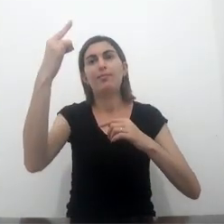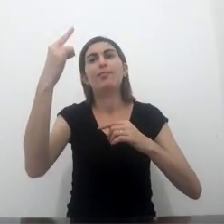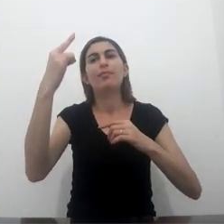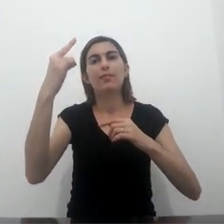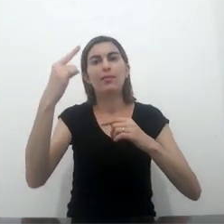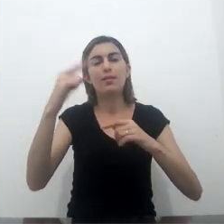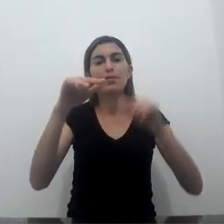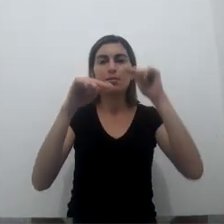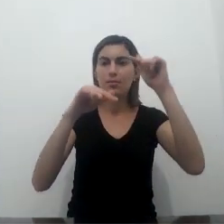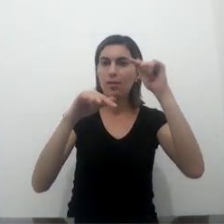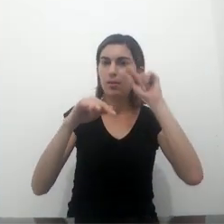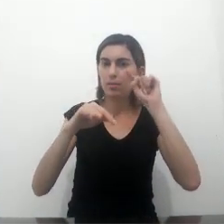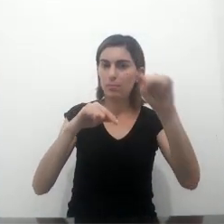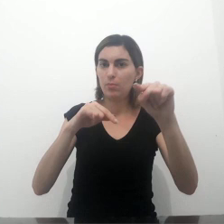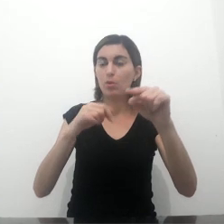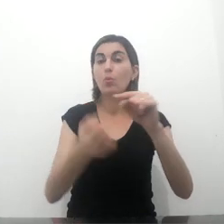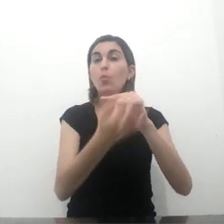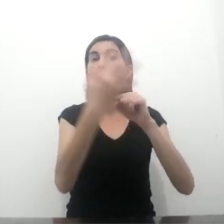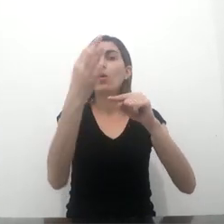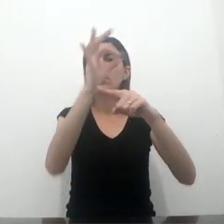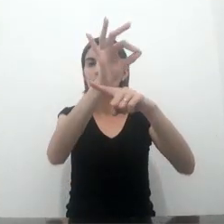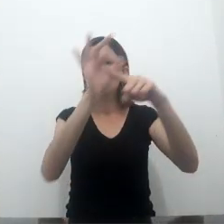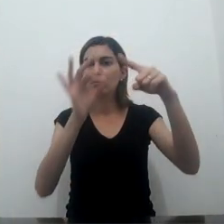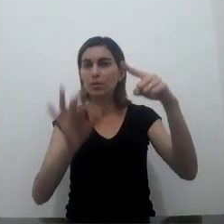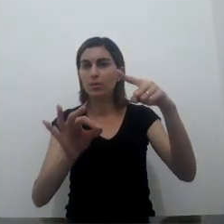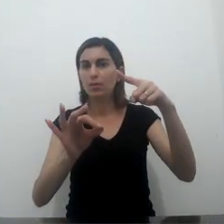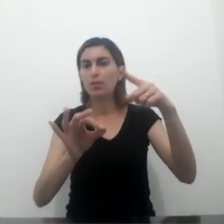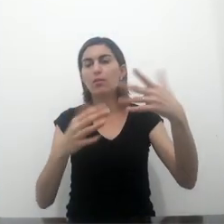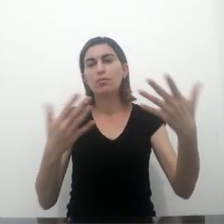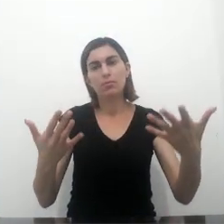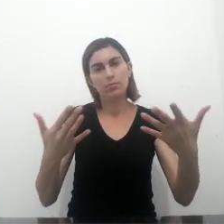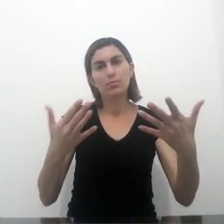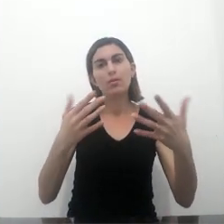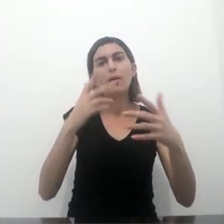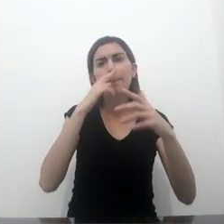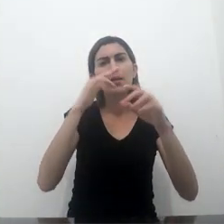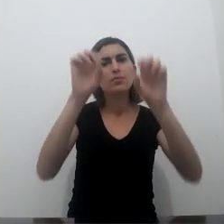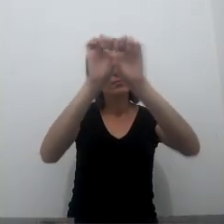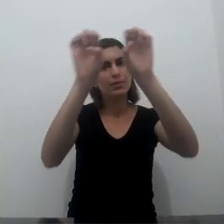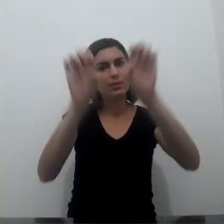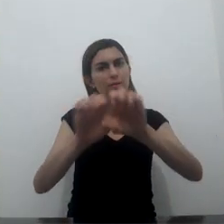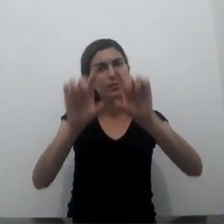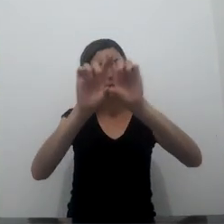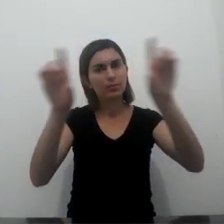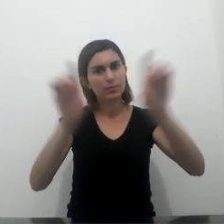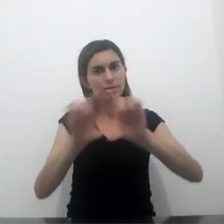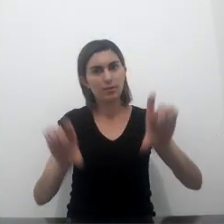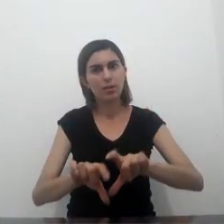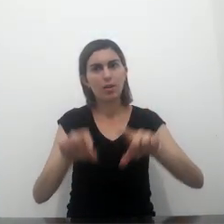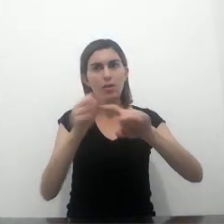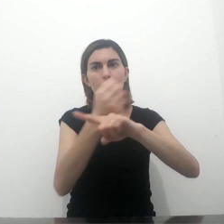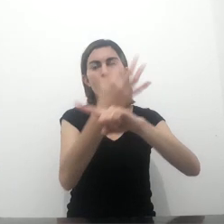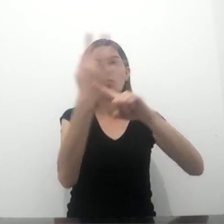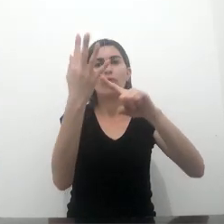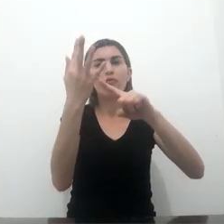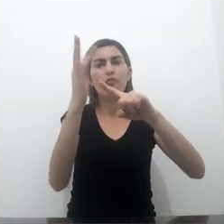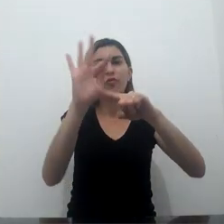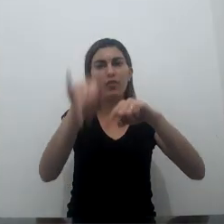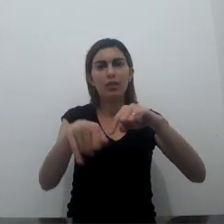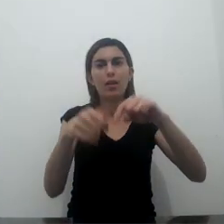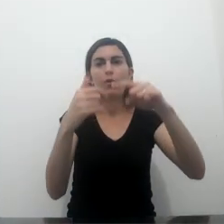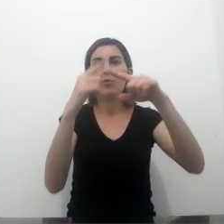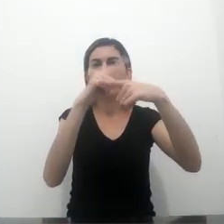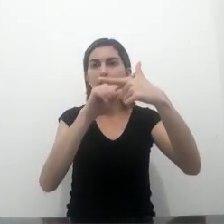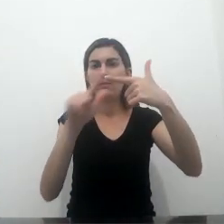aquela ideia, 7.000, quanto é de porcentagem? É aquele mesmo esqueminha do percentual. O valor